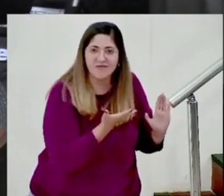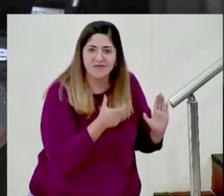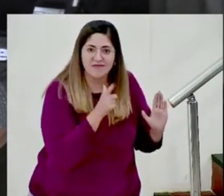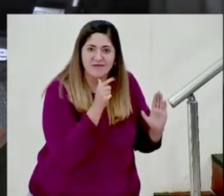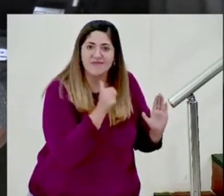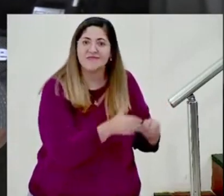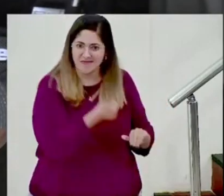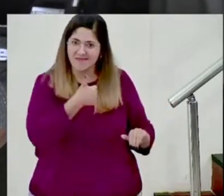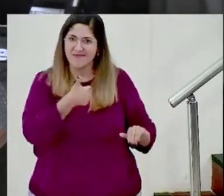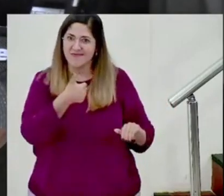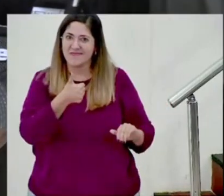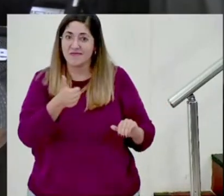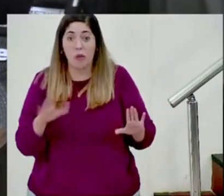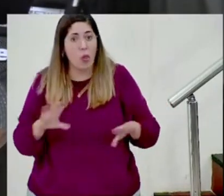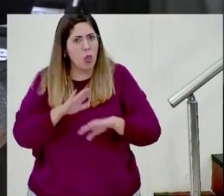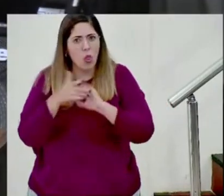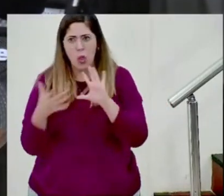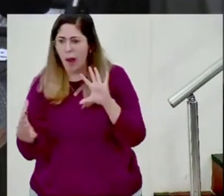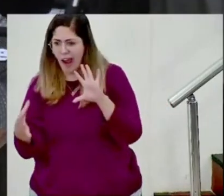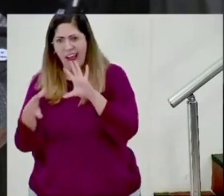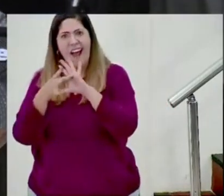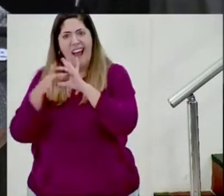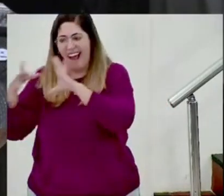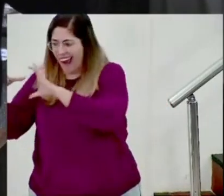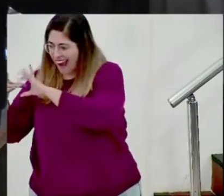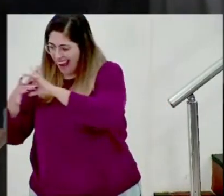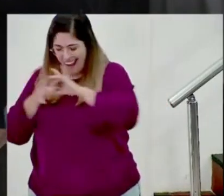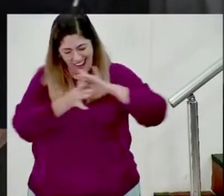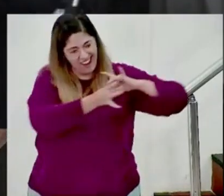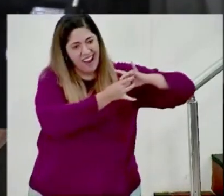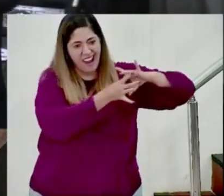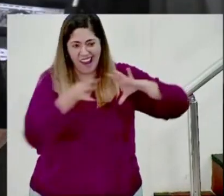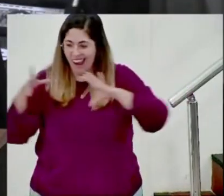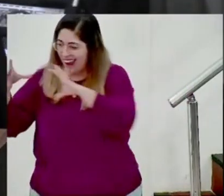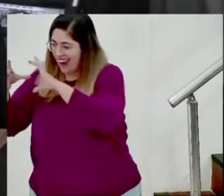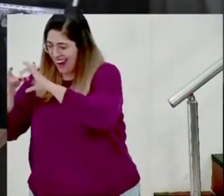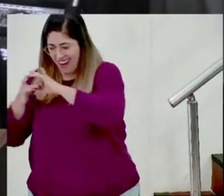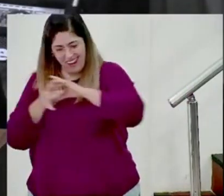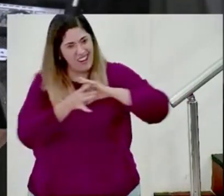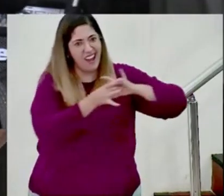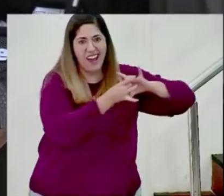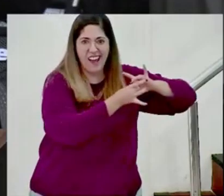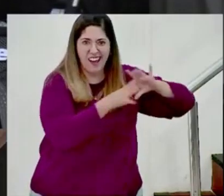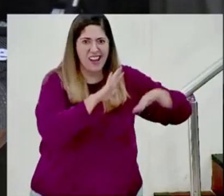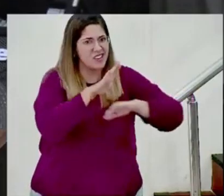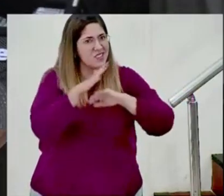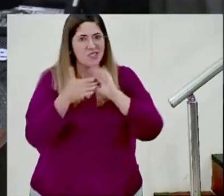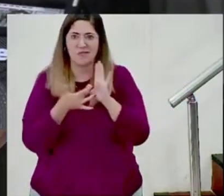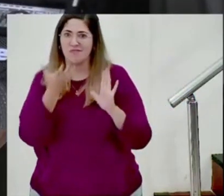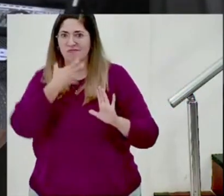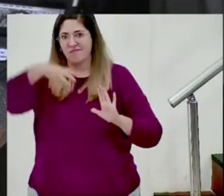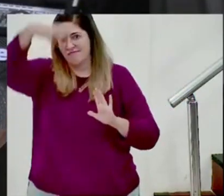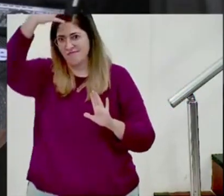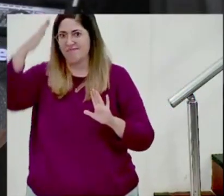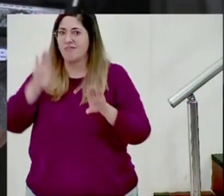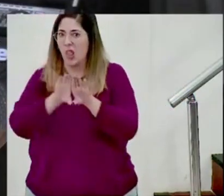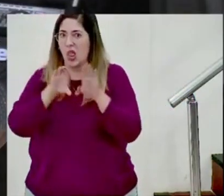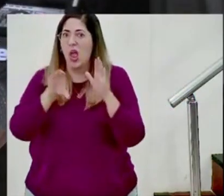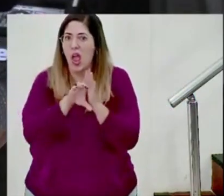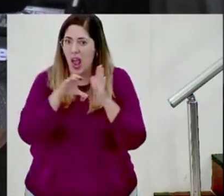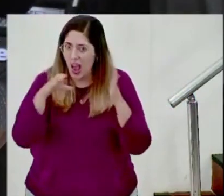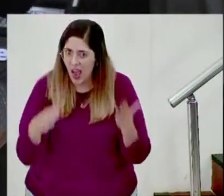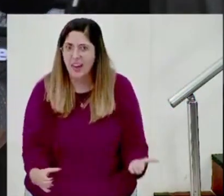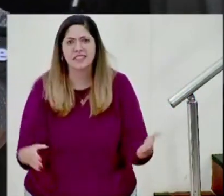claramente o Salmo 46 ao episódio narrado lá em Isaías e em Reis e Crônicas da invasão de Senaqueribe.